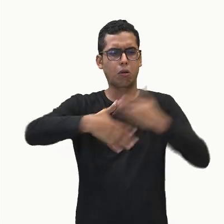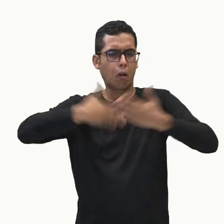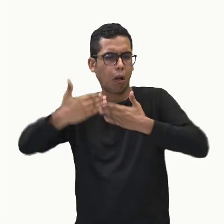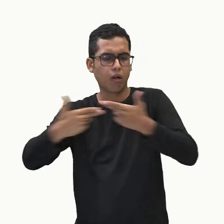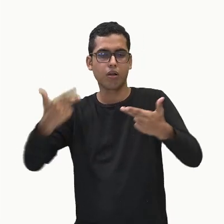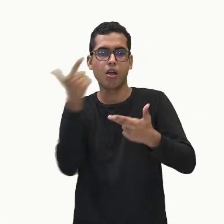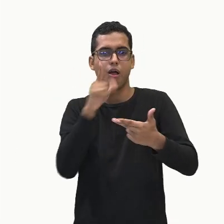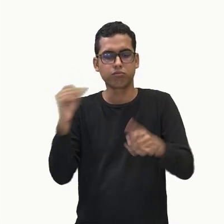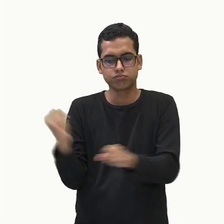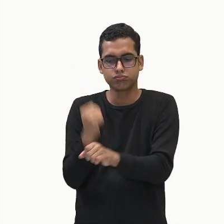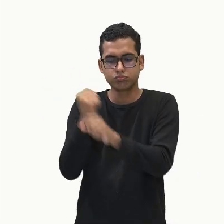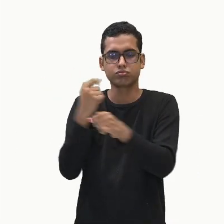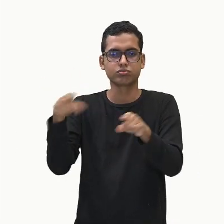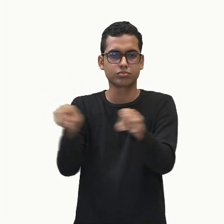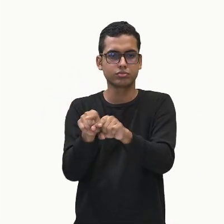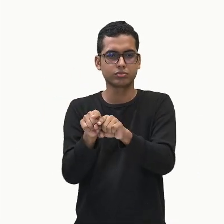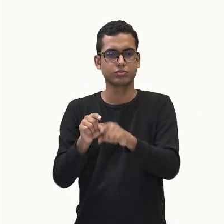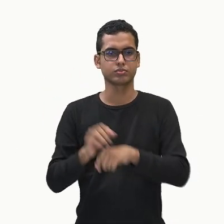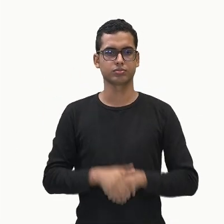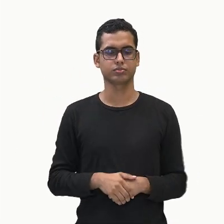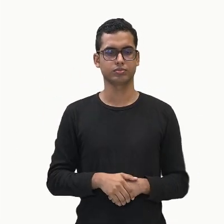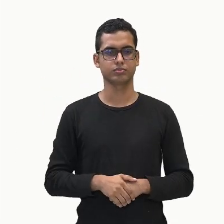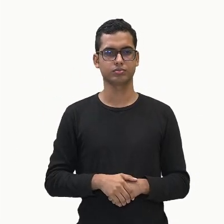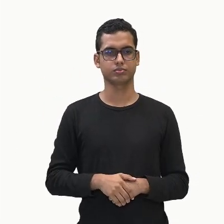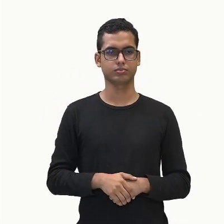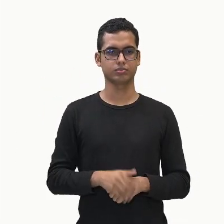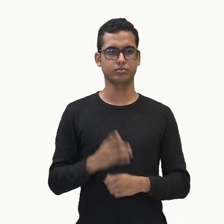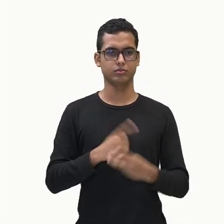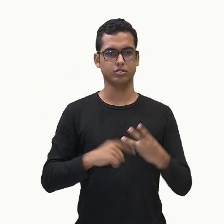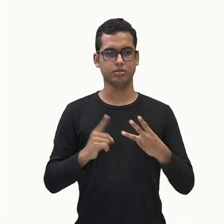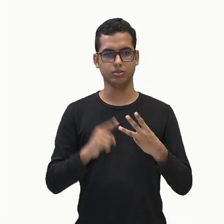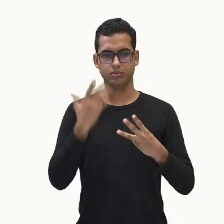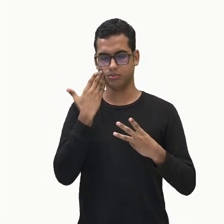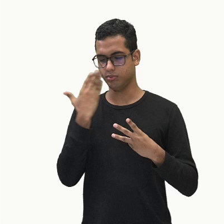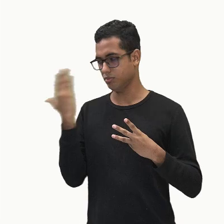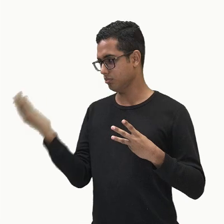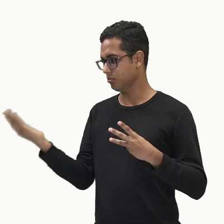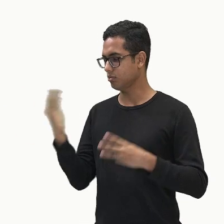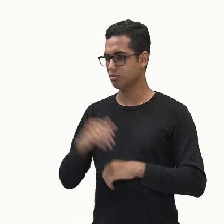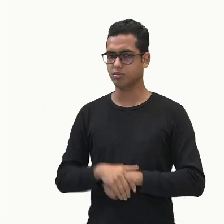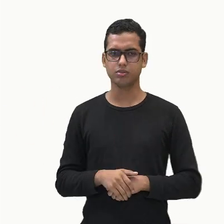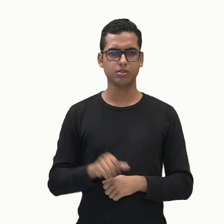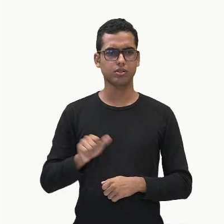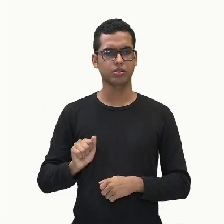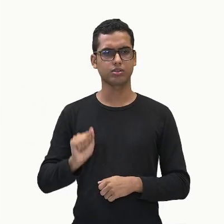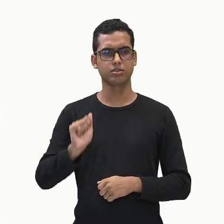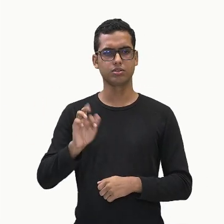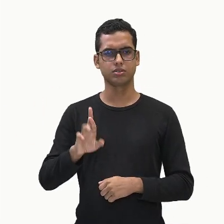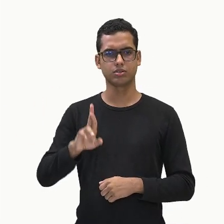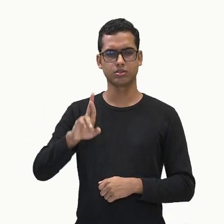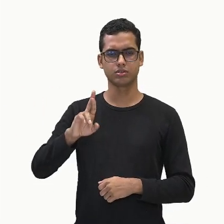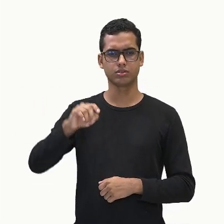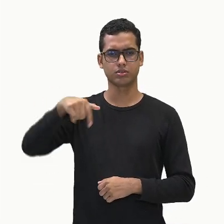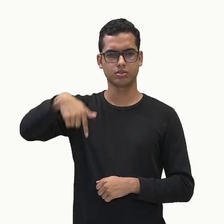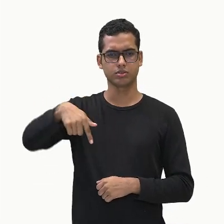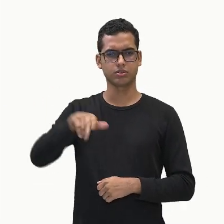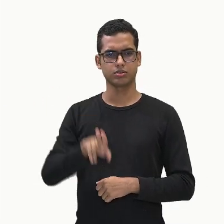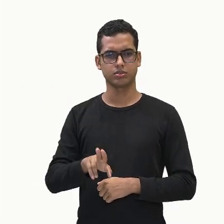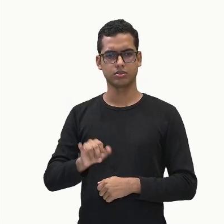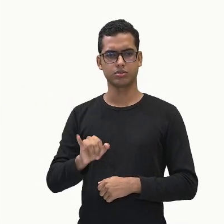também o arquitecto, que é a pessoa que desenha edifícios e casas. Os desenhos